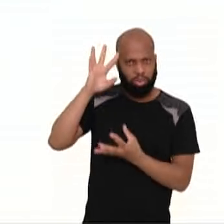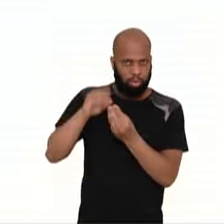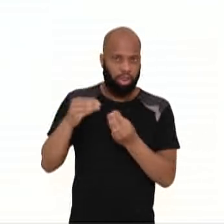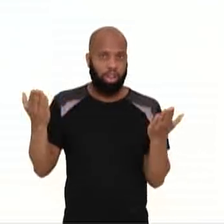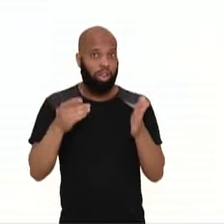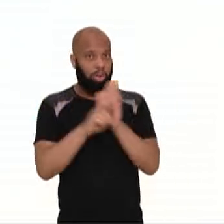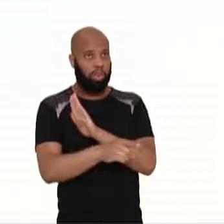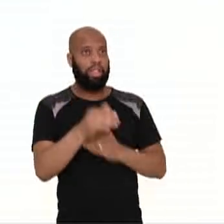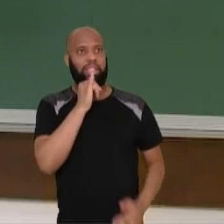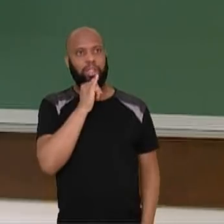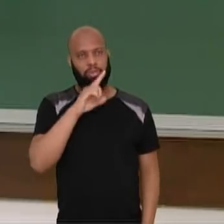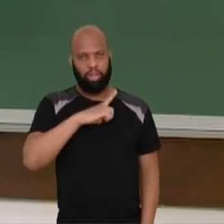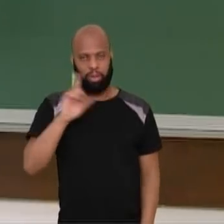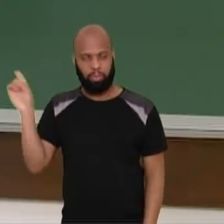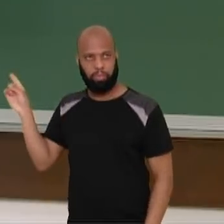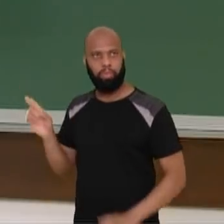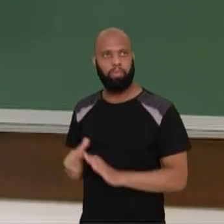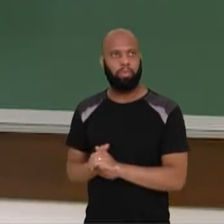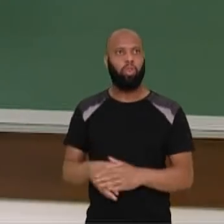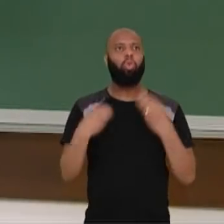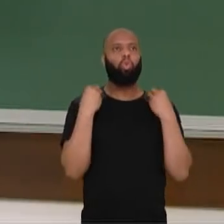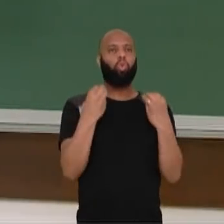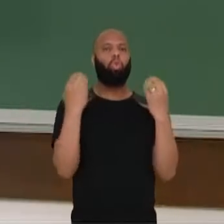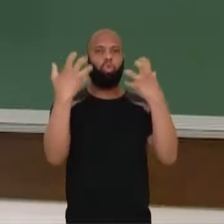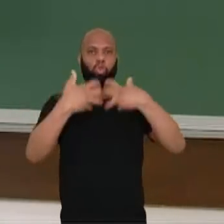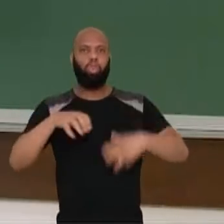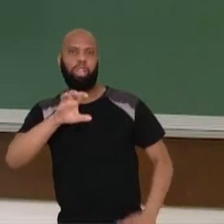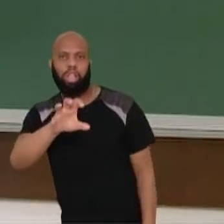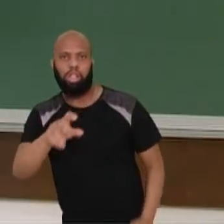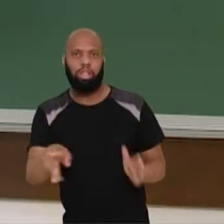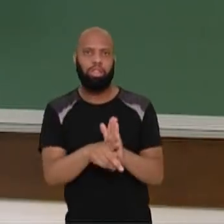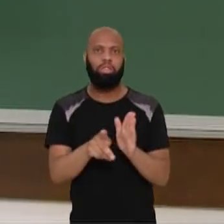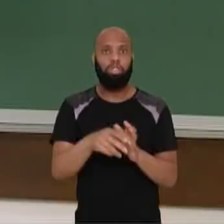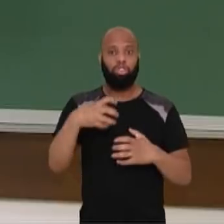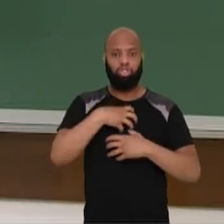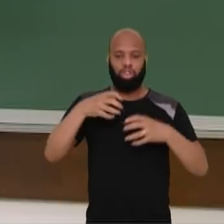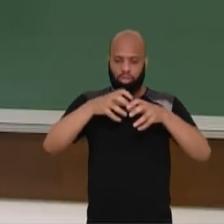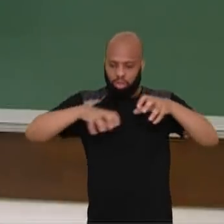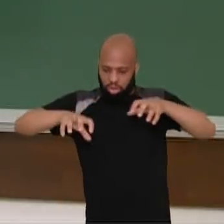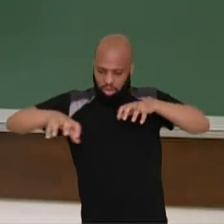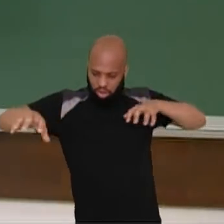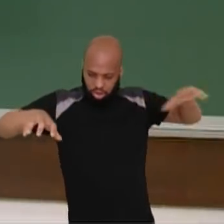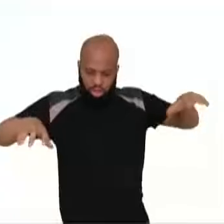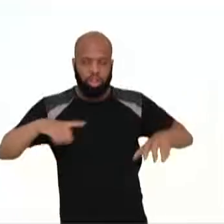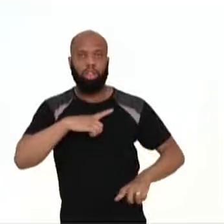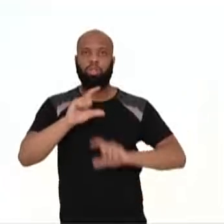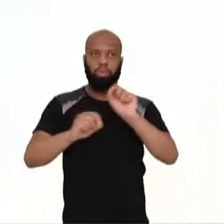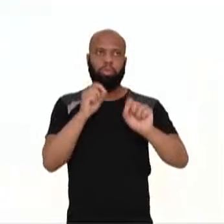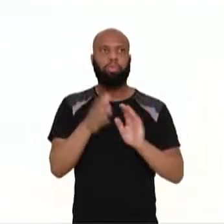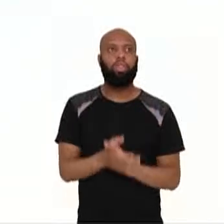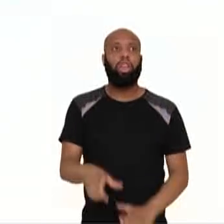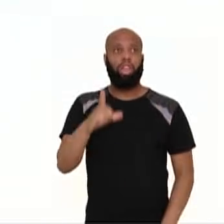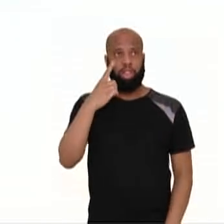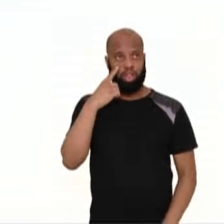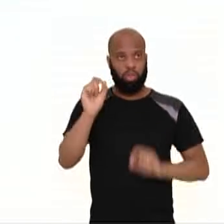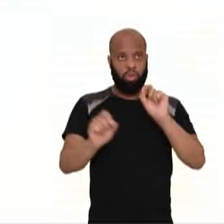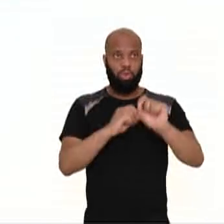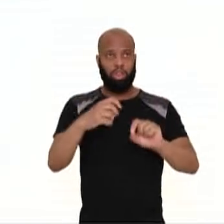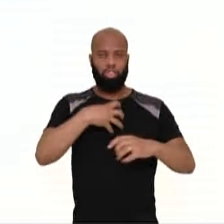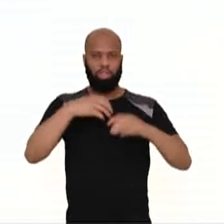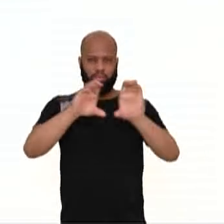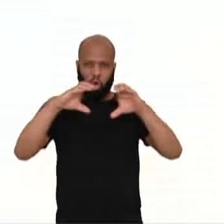vai entender com esse exemplo aqui como que funciona essa estratificada. Então, olha a questão 3. Em um congresso